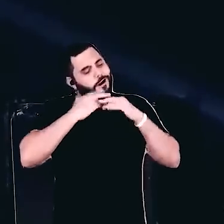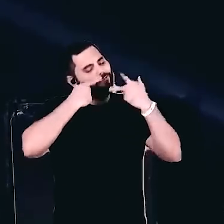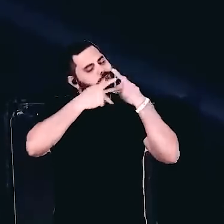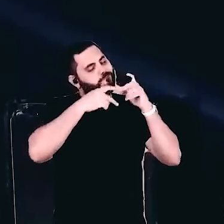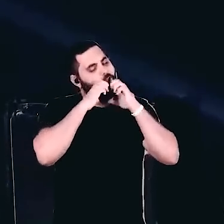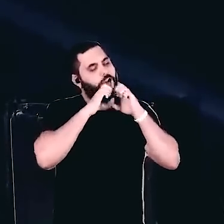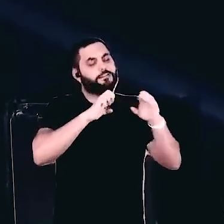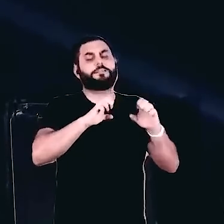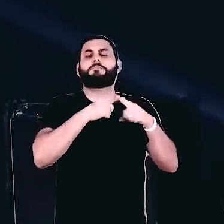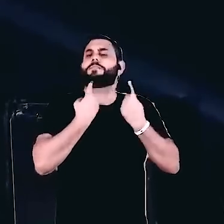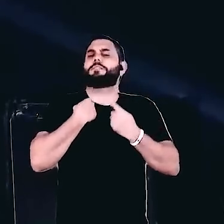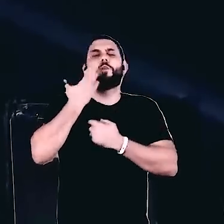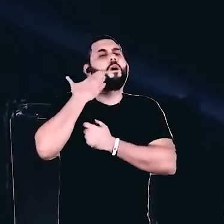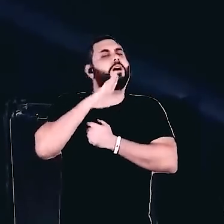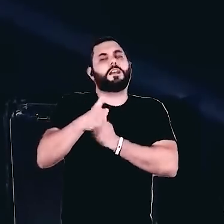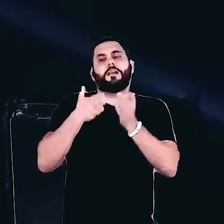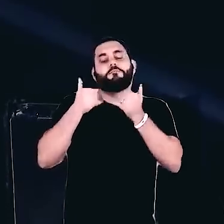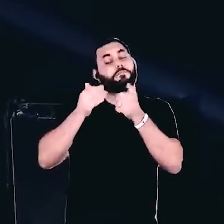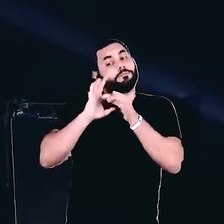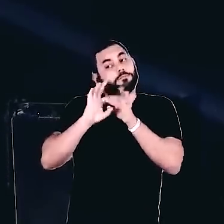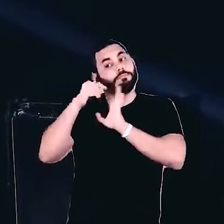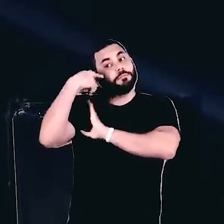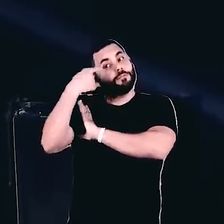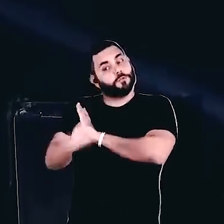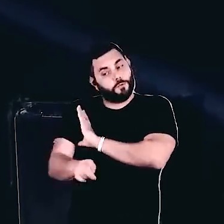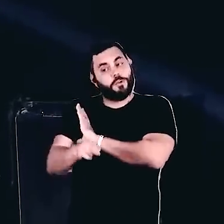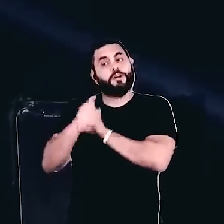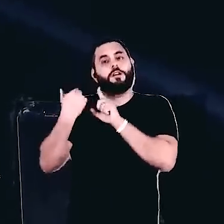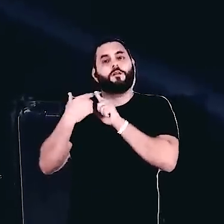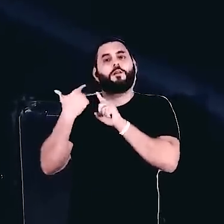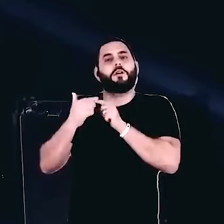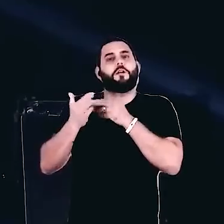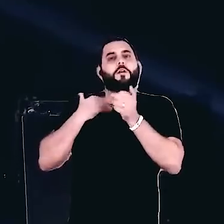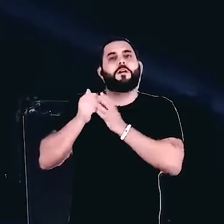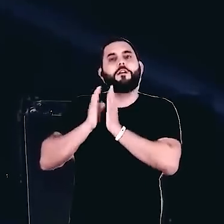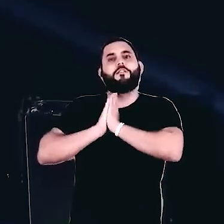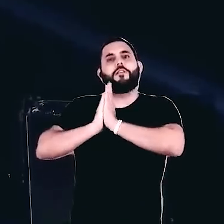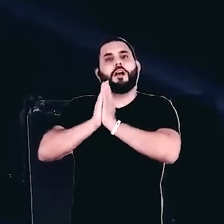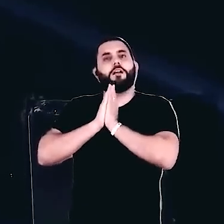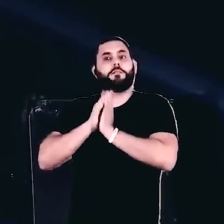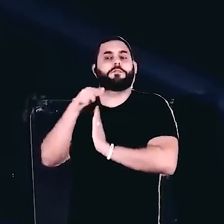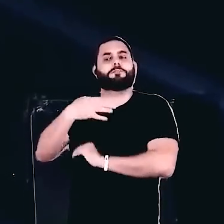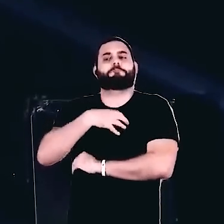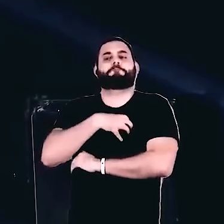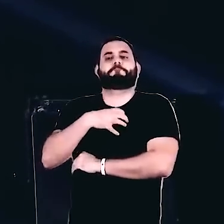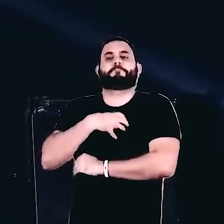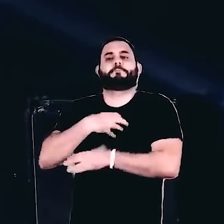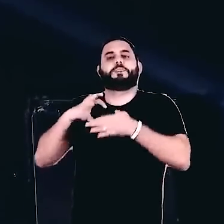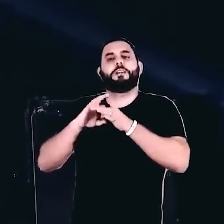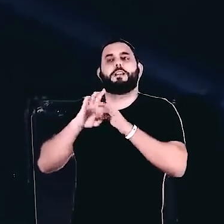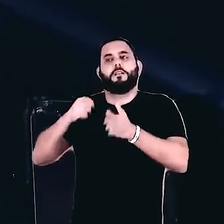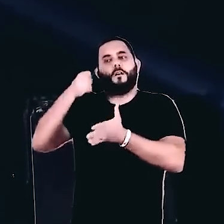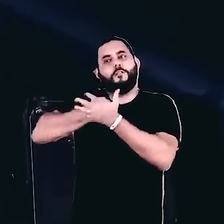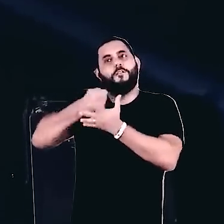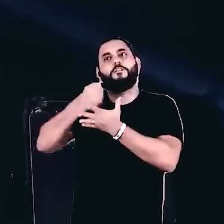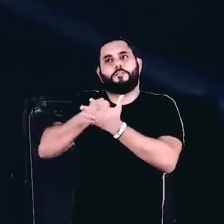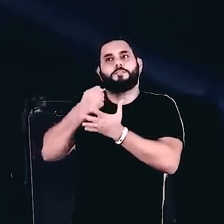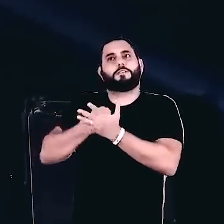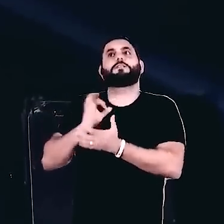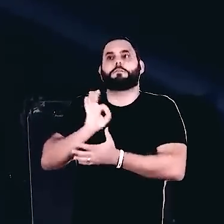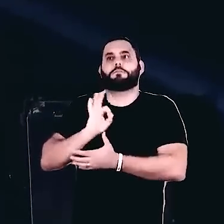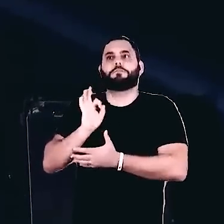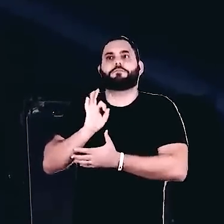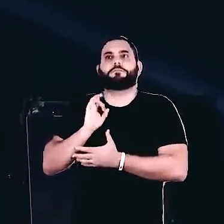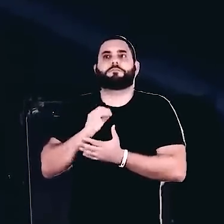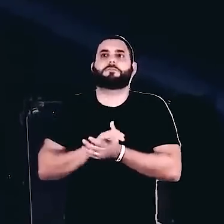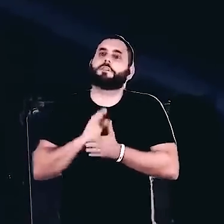Mas não quis fazer nada sem sua permissão, para que qualquer favor que você me fizer seja espontâneo e não forçado. Talvez ele